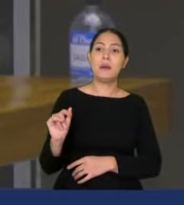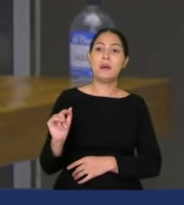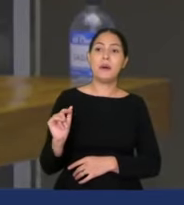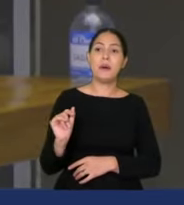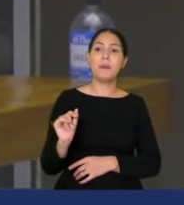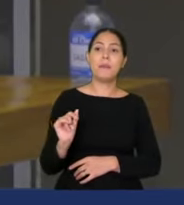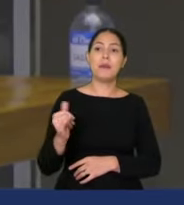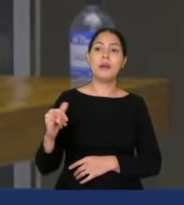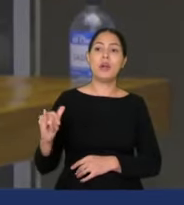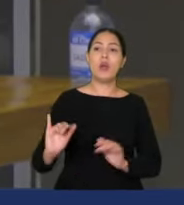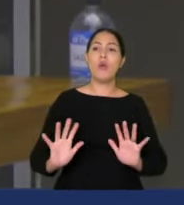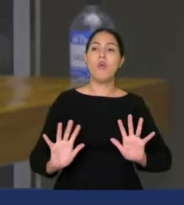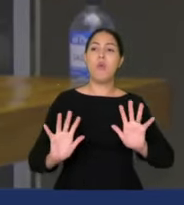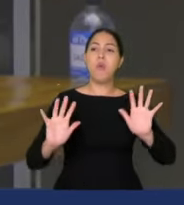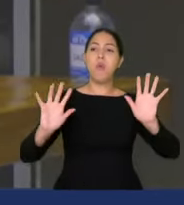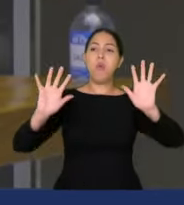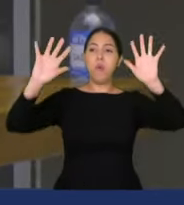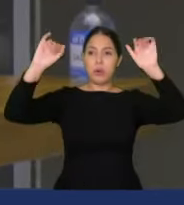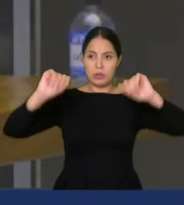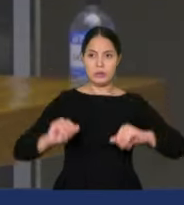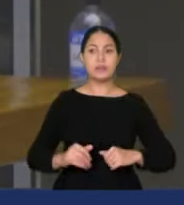E